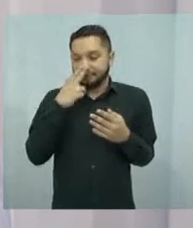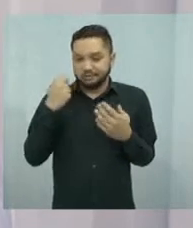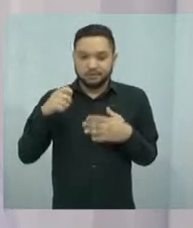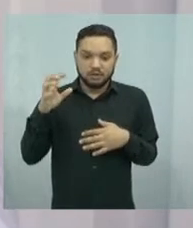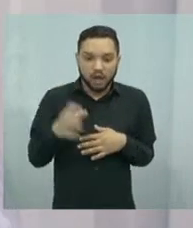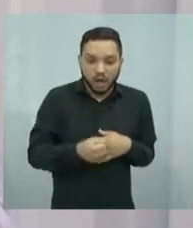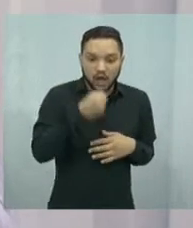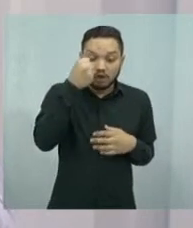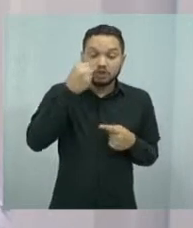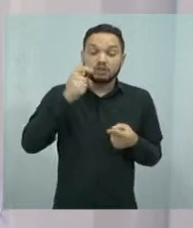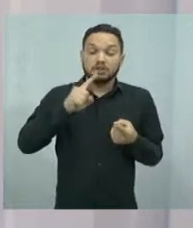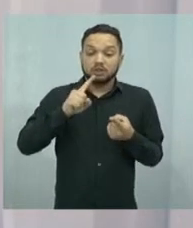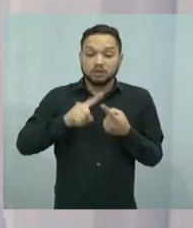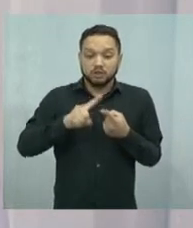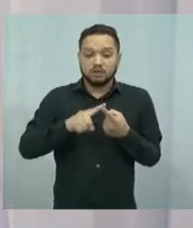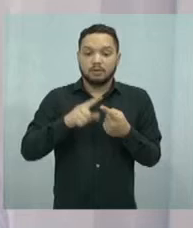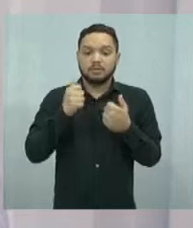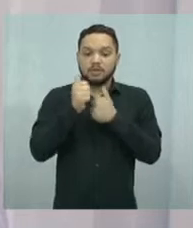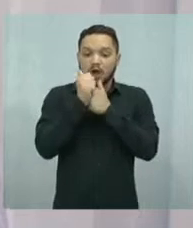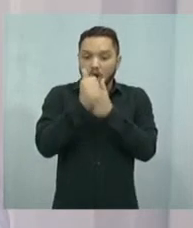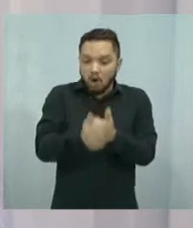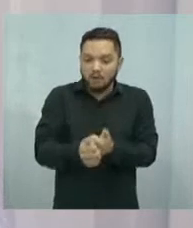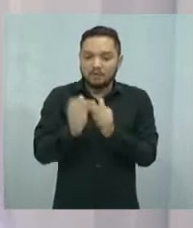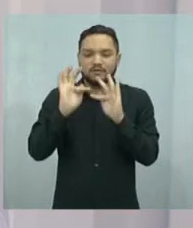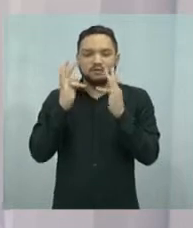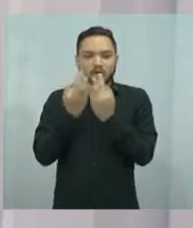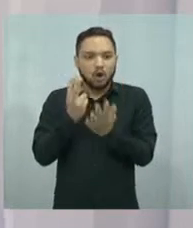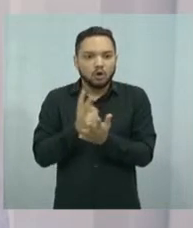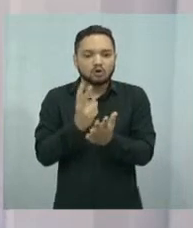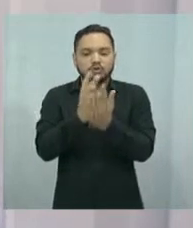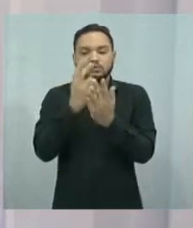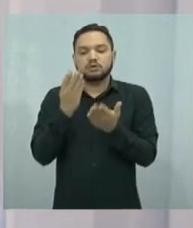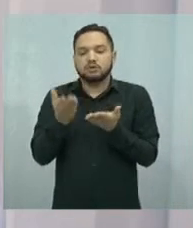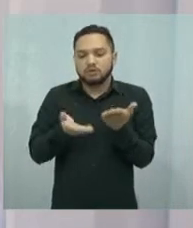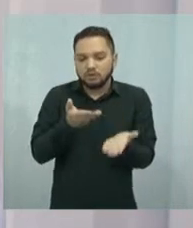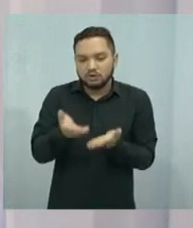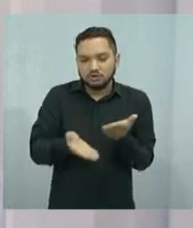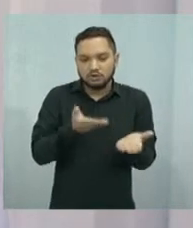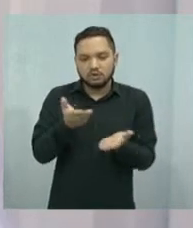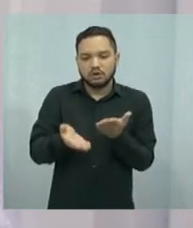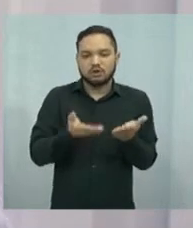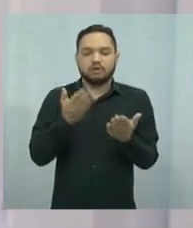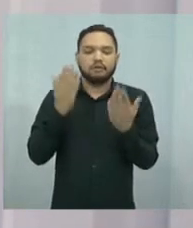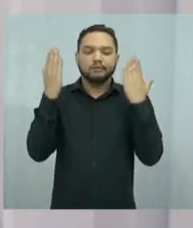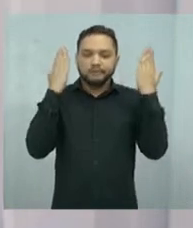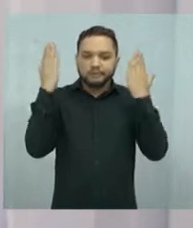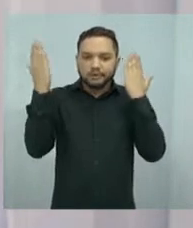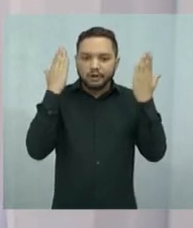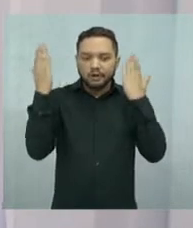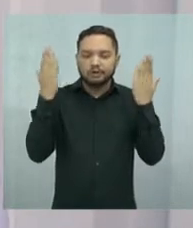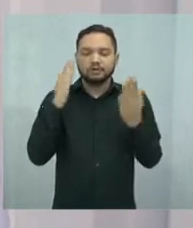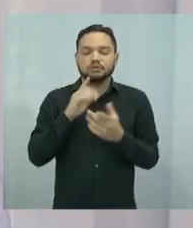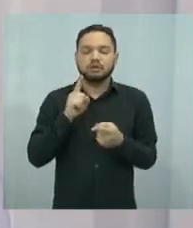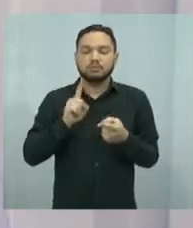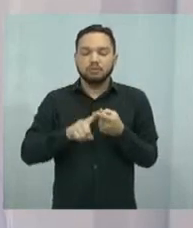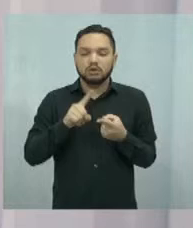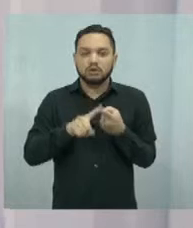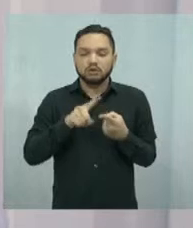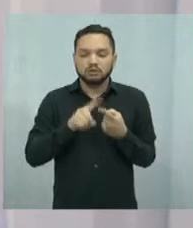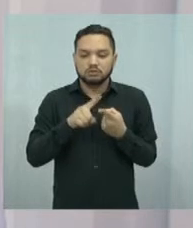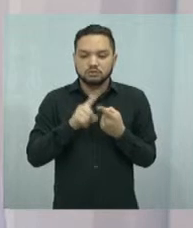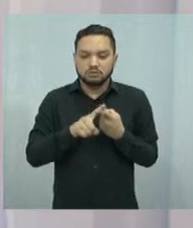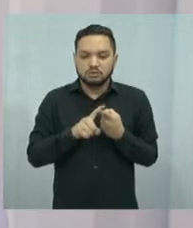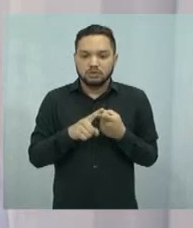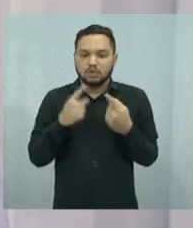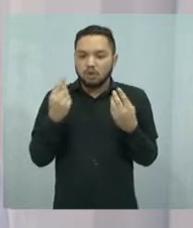mas sobretudo o trabalho de acompanhar aquelas famílias, com apoio psicossocial, com a resposta também em